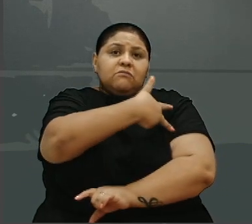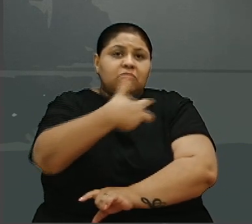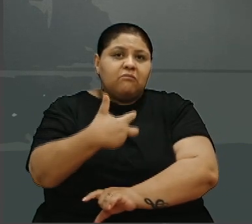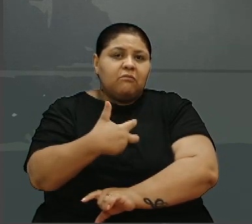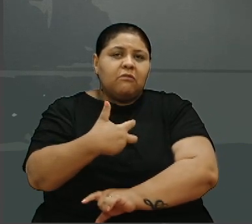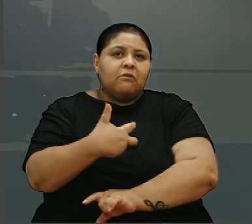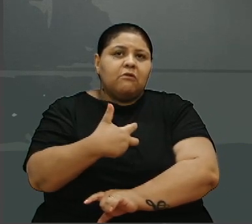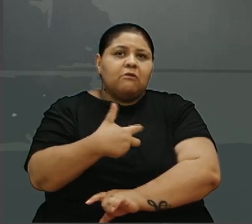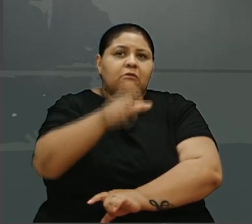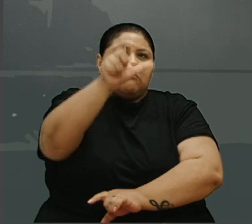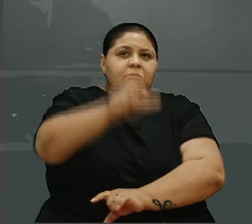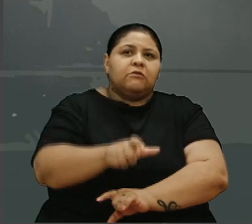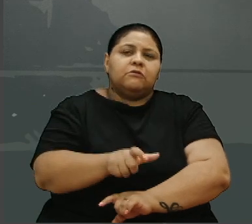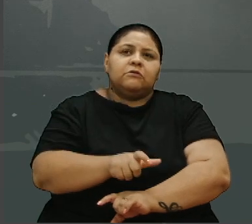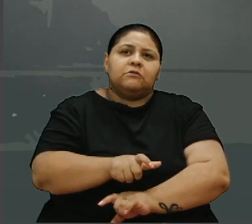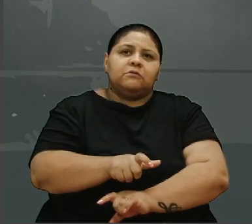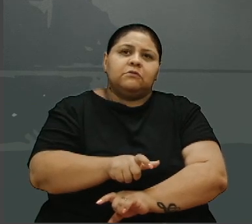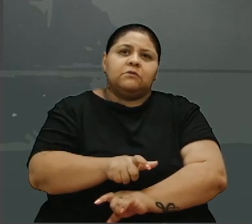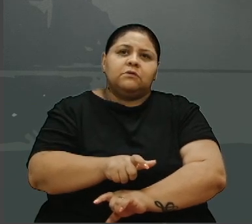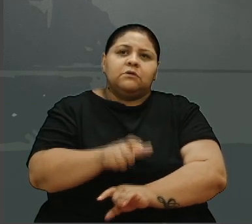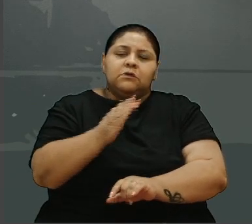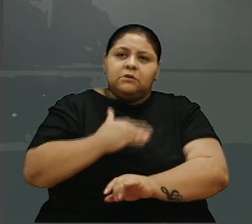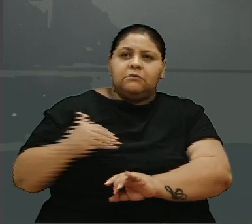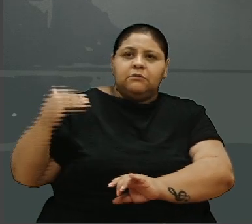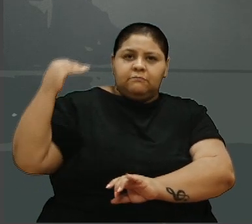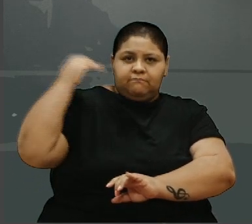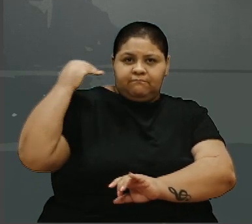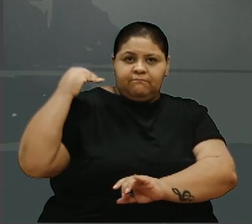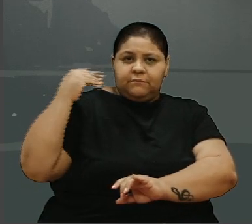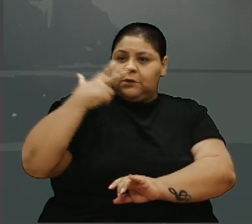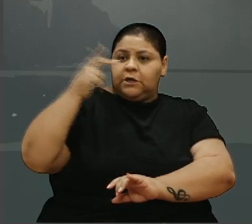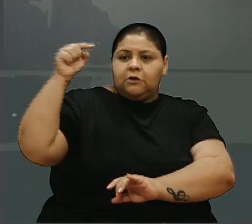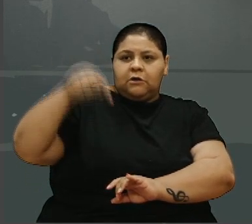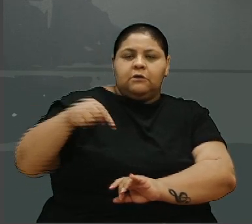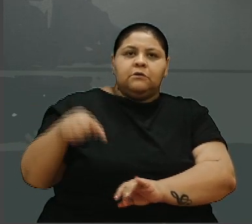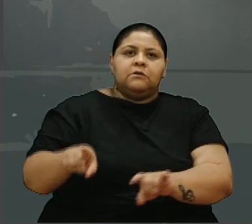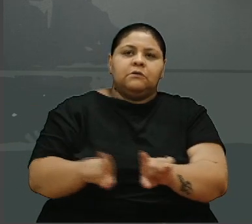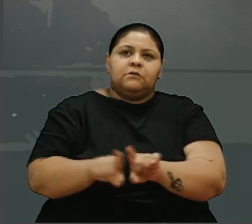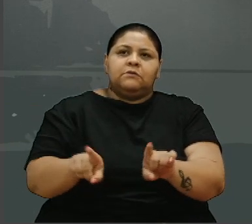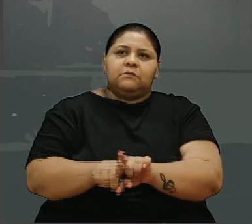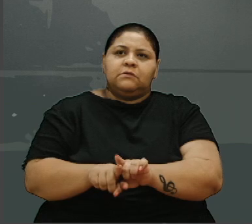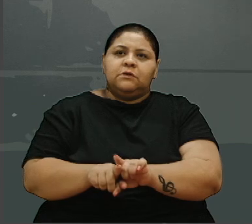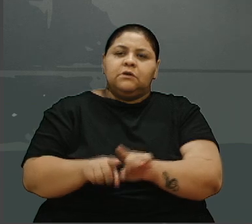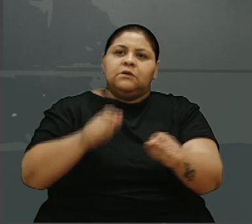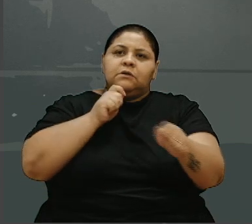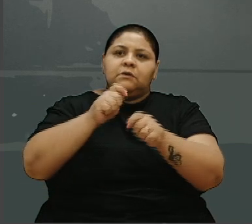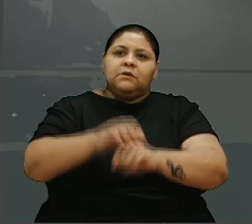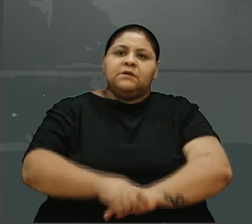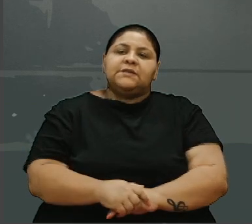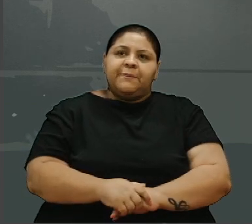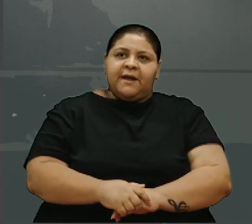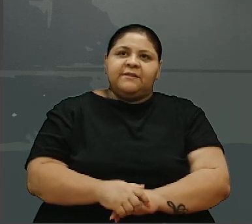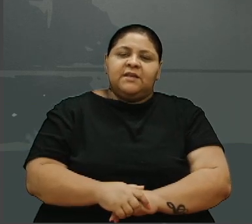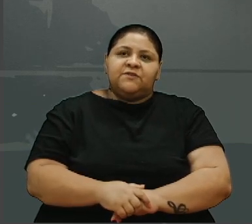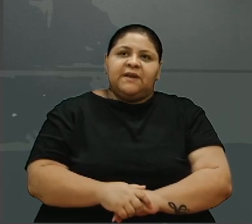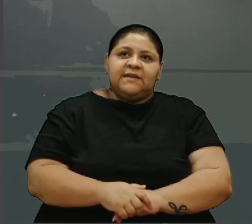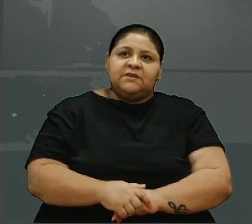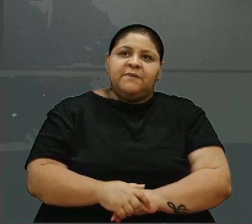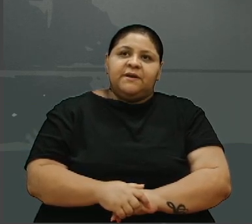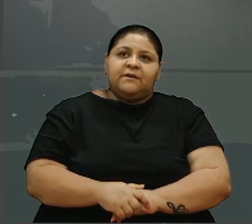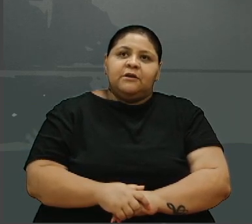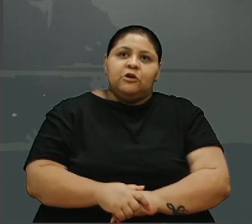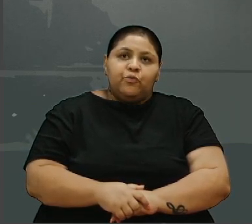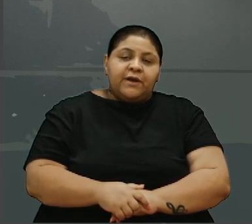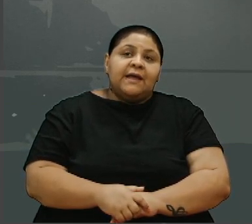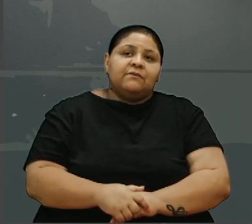inclusive pessoas, autoridades, como nós temos visto aí em reportagens. Então,